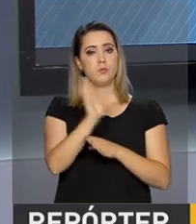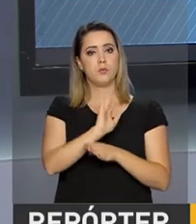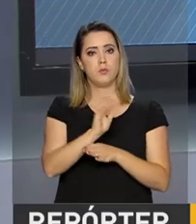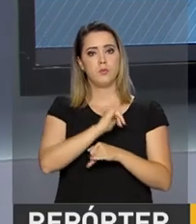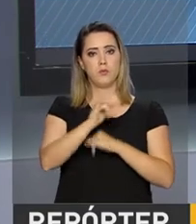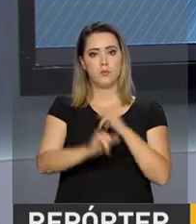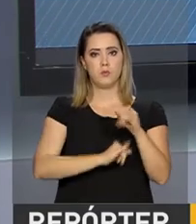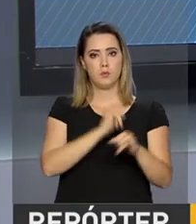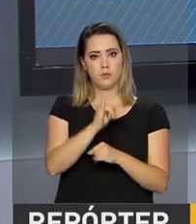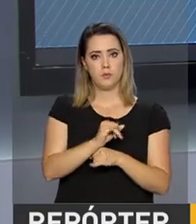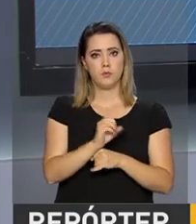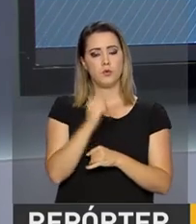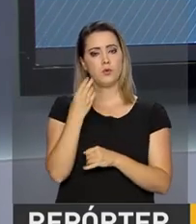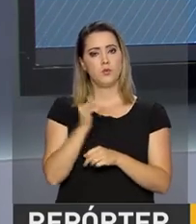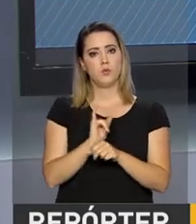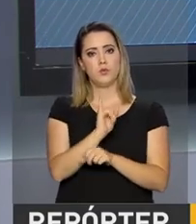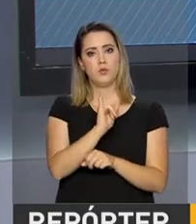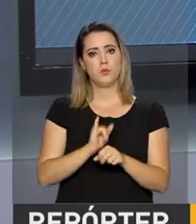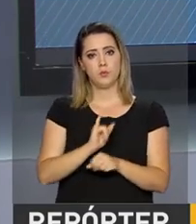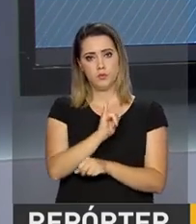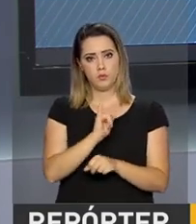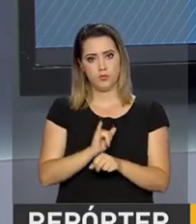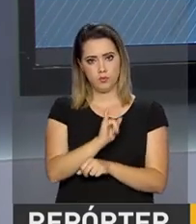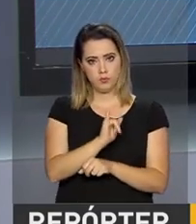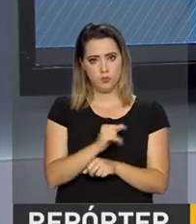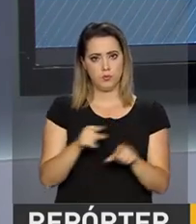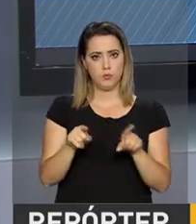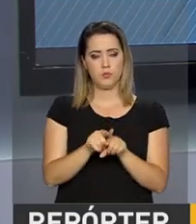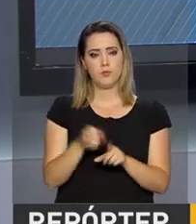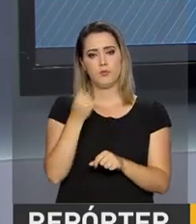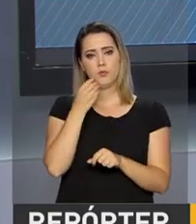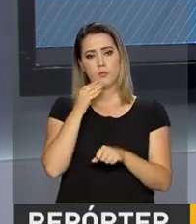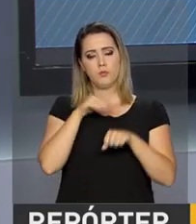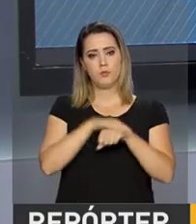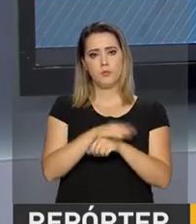acompanhar a nossa programação pela internet, no site da NBR ou em nosso